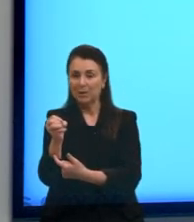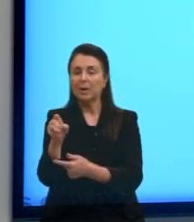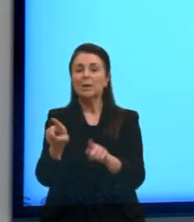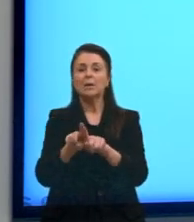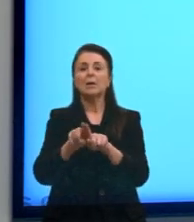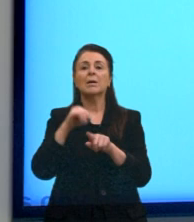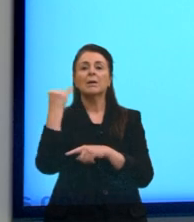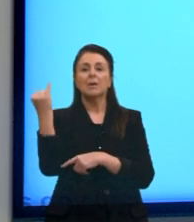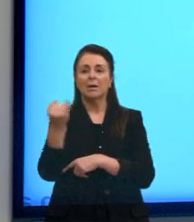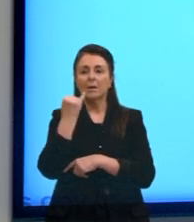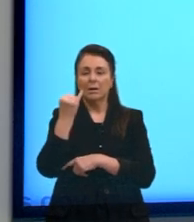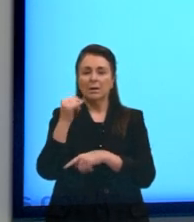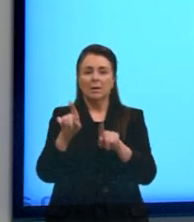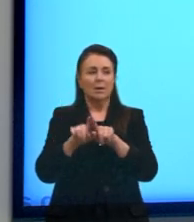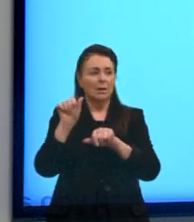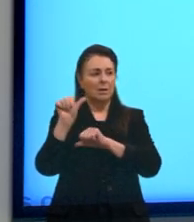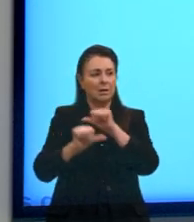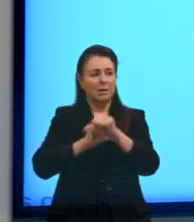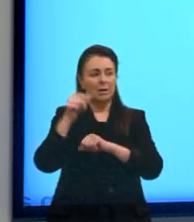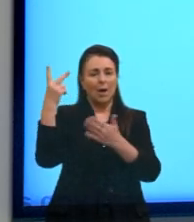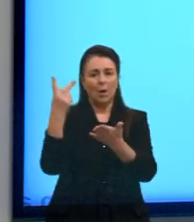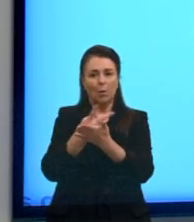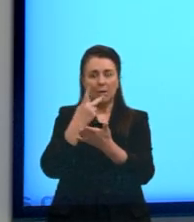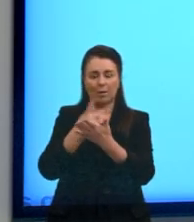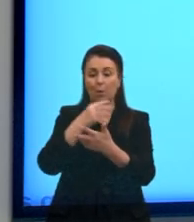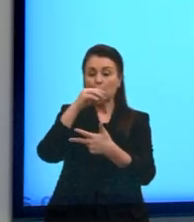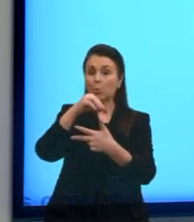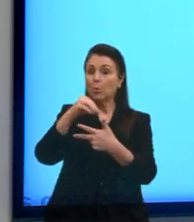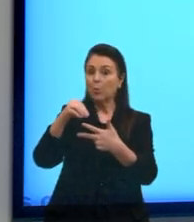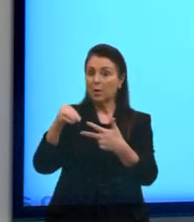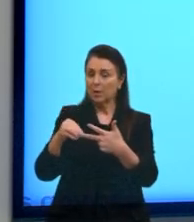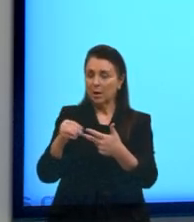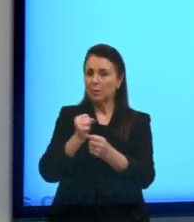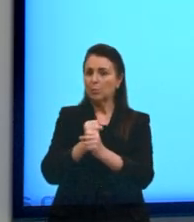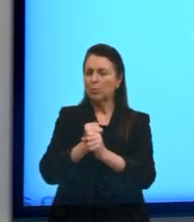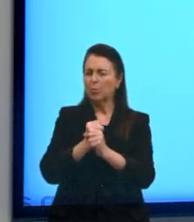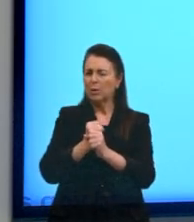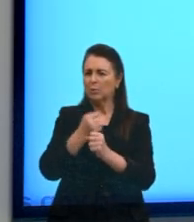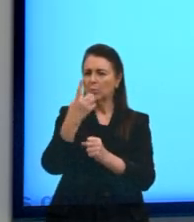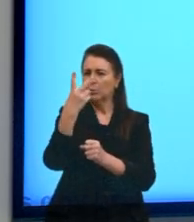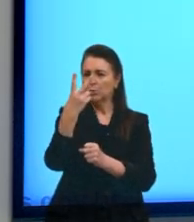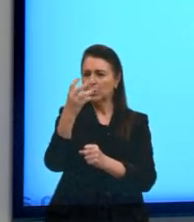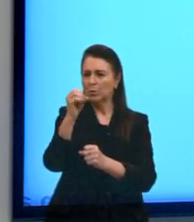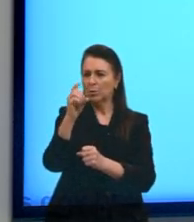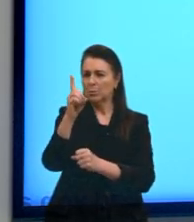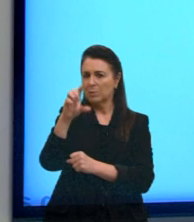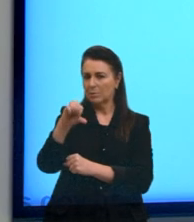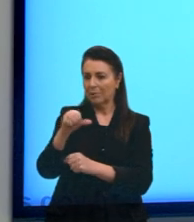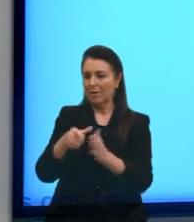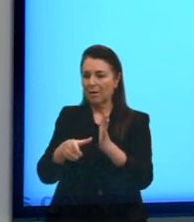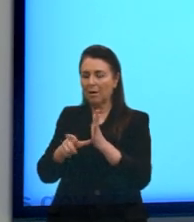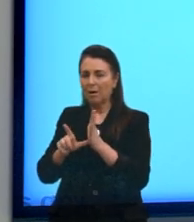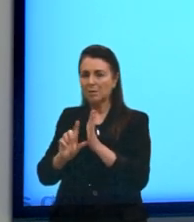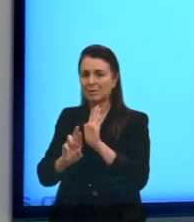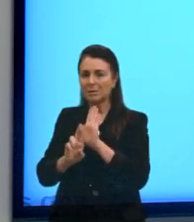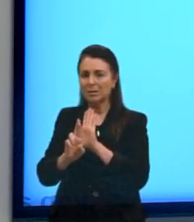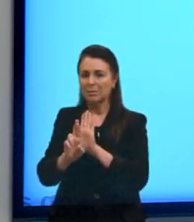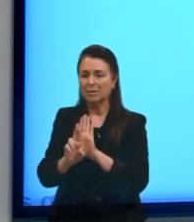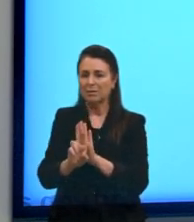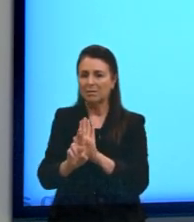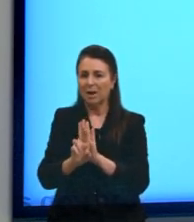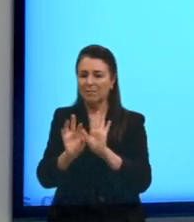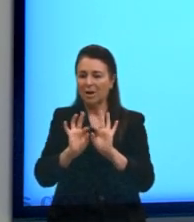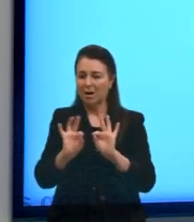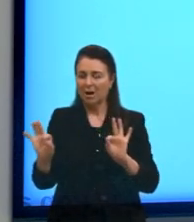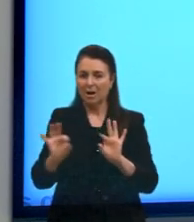é Foi uma mudança que ocorreu no ENEM a desde 2019 tá antes o Enem ele representava as unidades